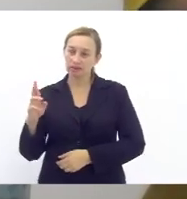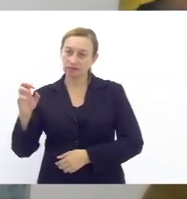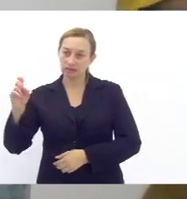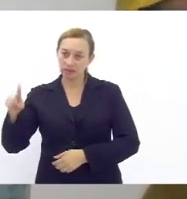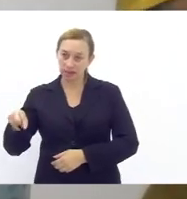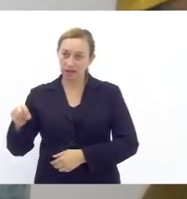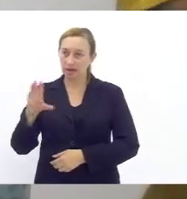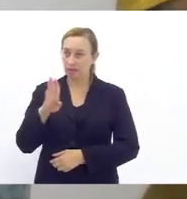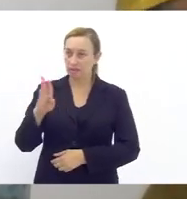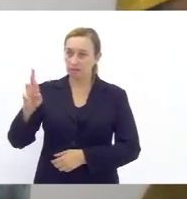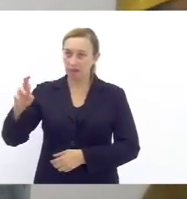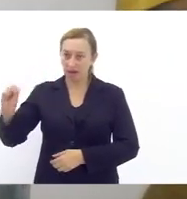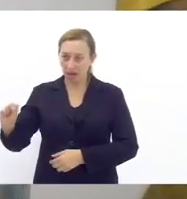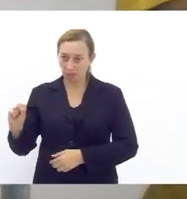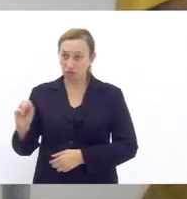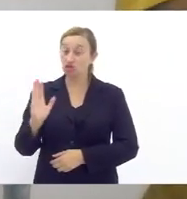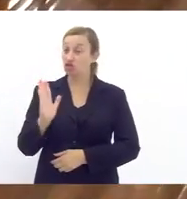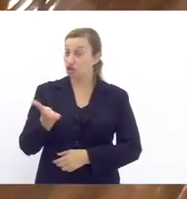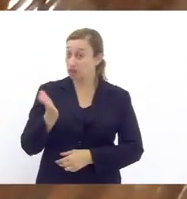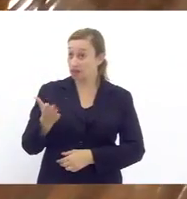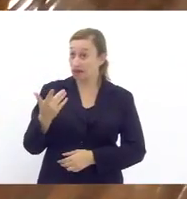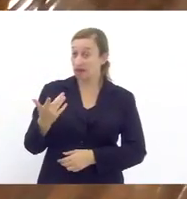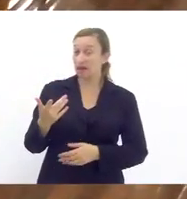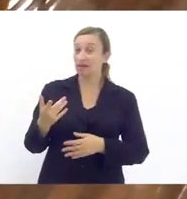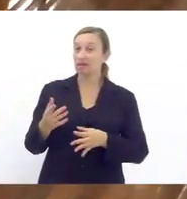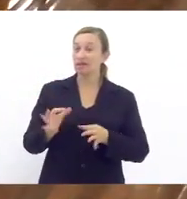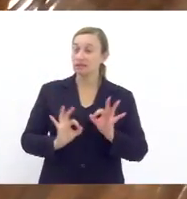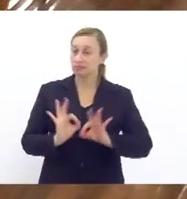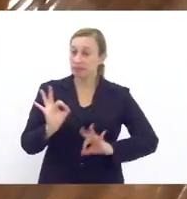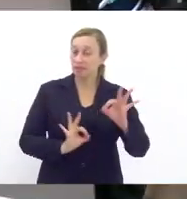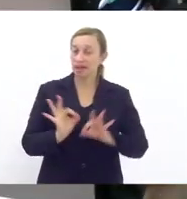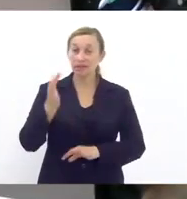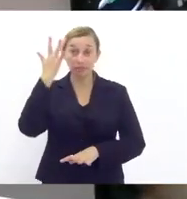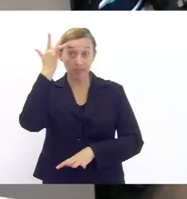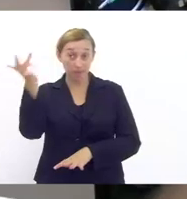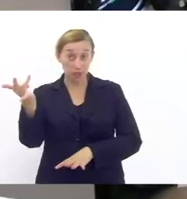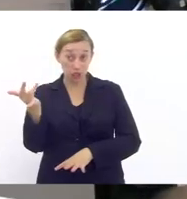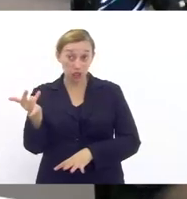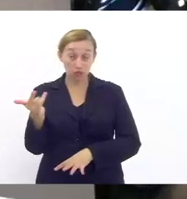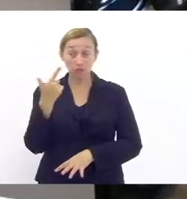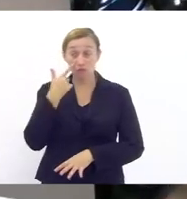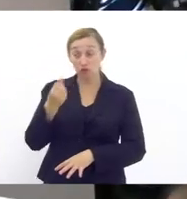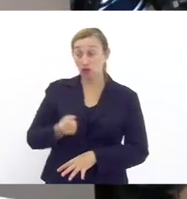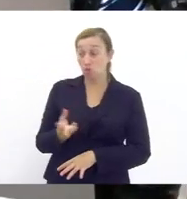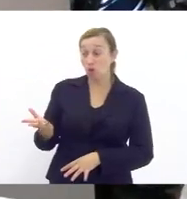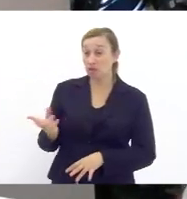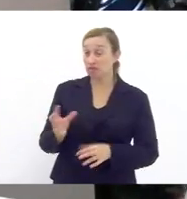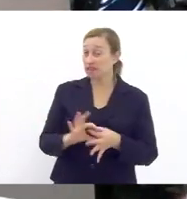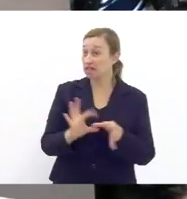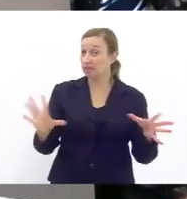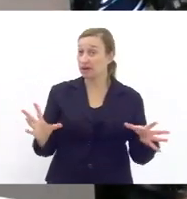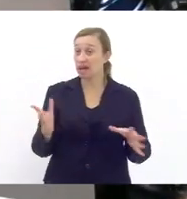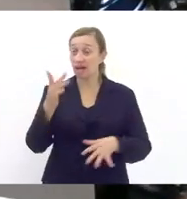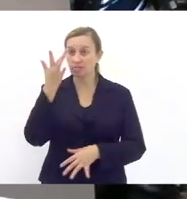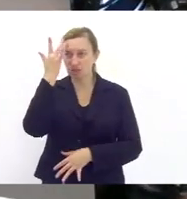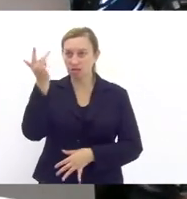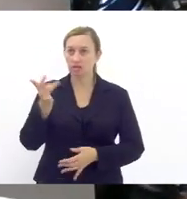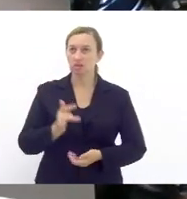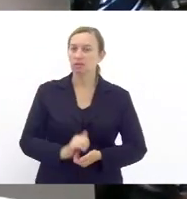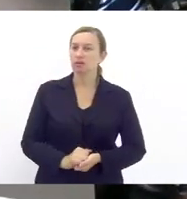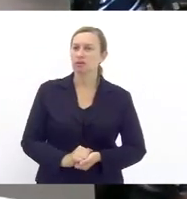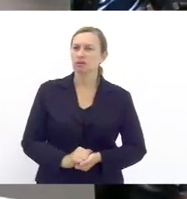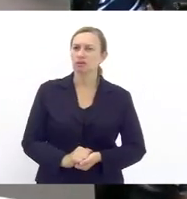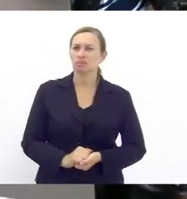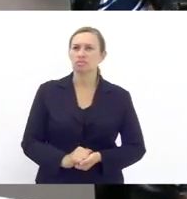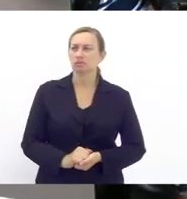André Barros já tá fazendo esquenta para marcha de amanhã vamos ver quantos você vai ter que soltar amanhã na